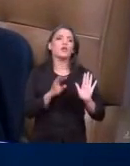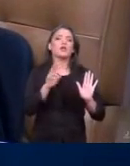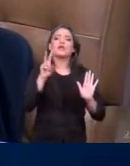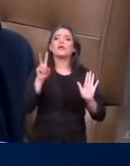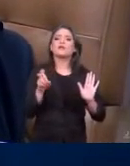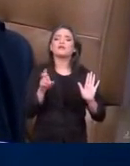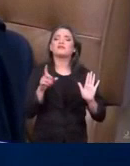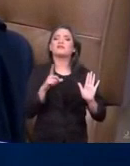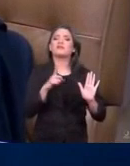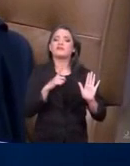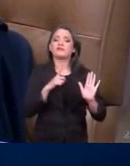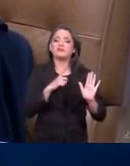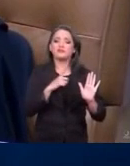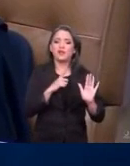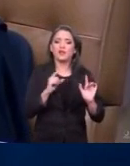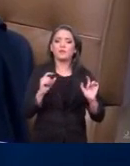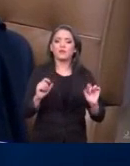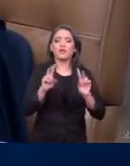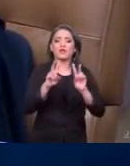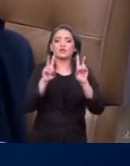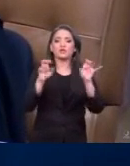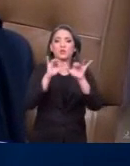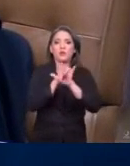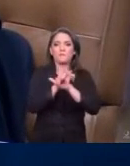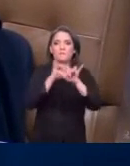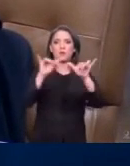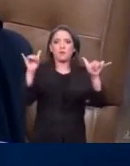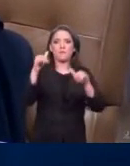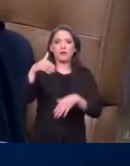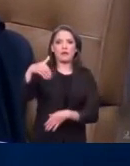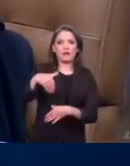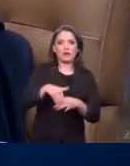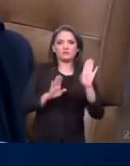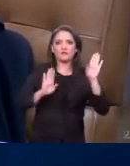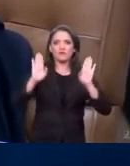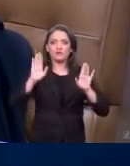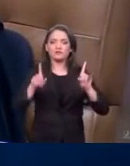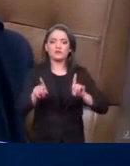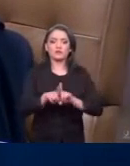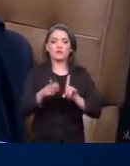STF realmente pode vir aí a causar uma